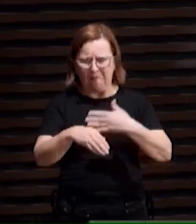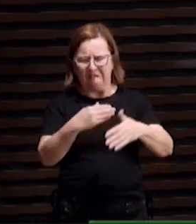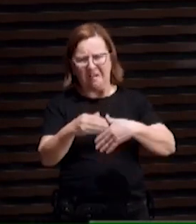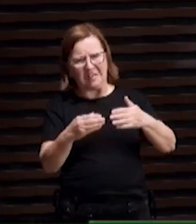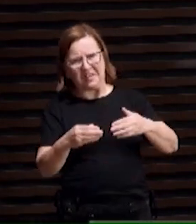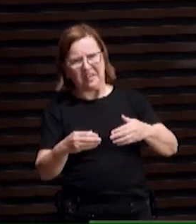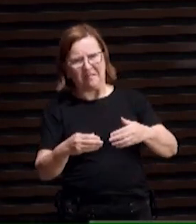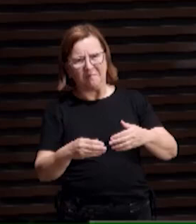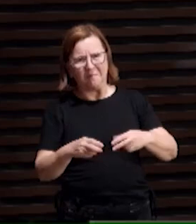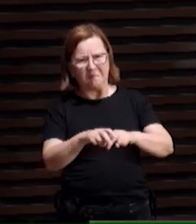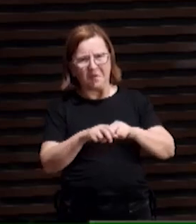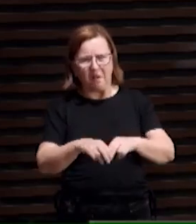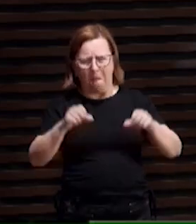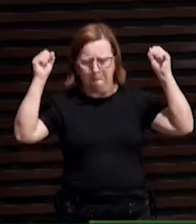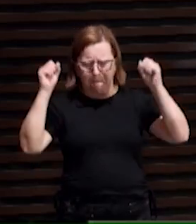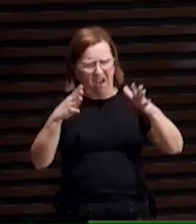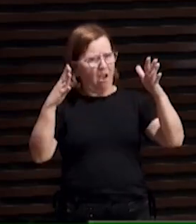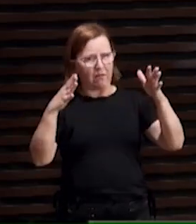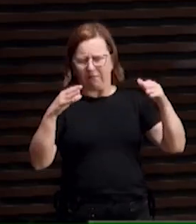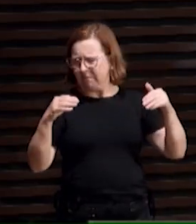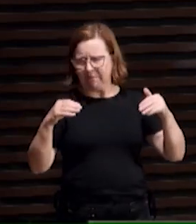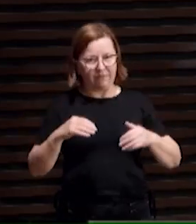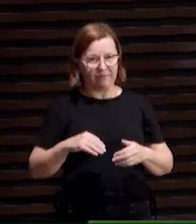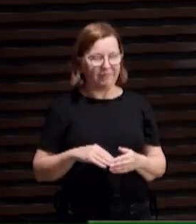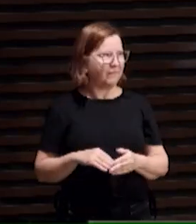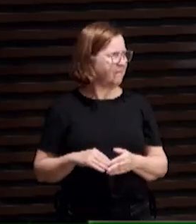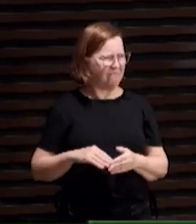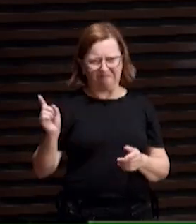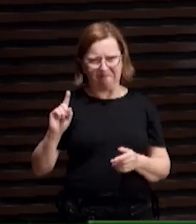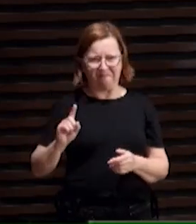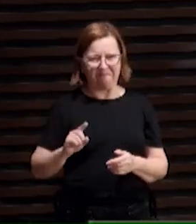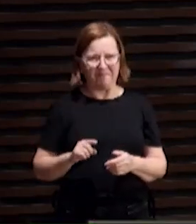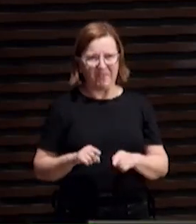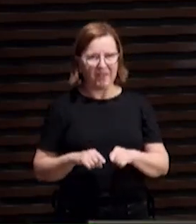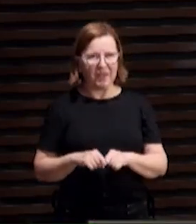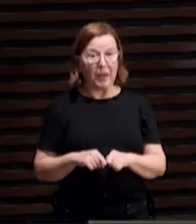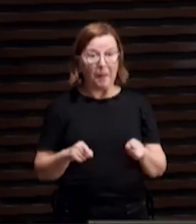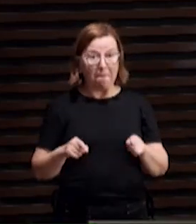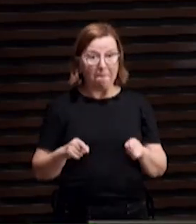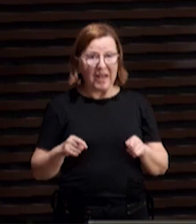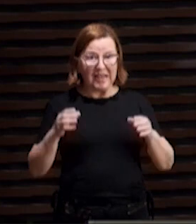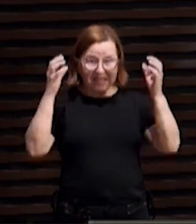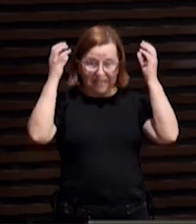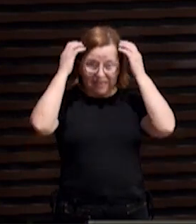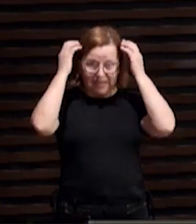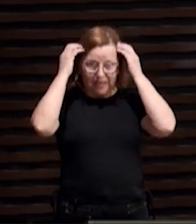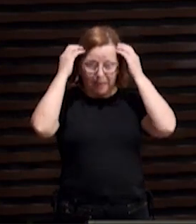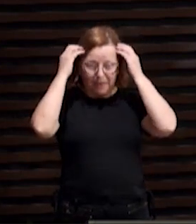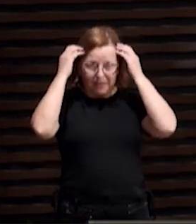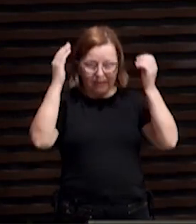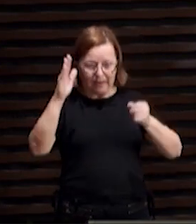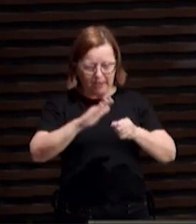E a cabeça desse auditório aqui, 100%, foi infestada desde a escola primária até